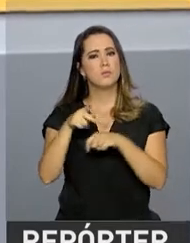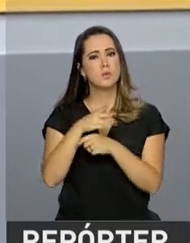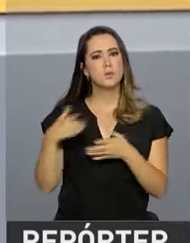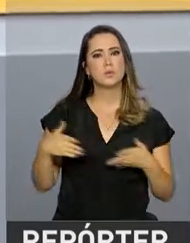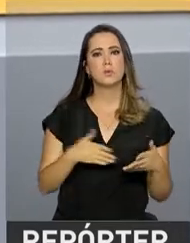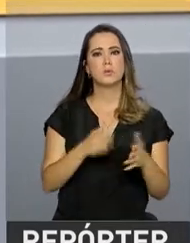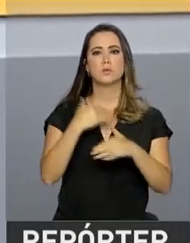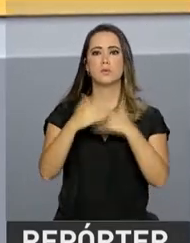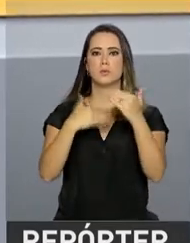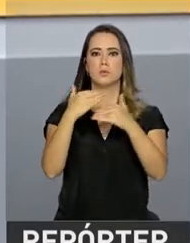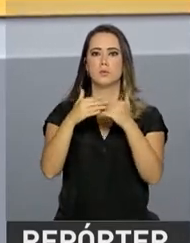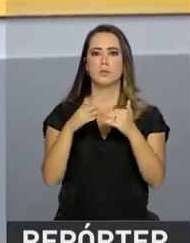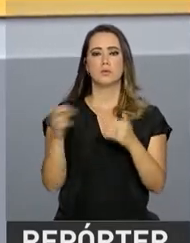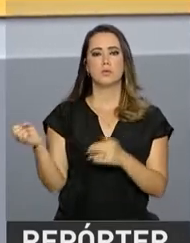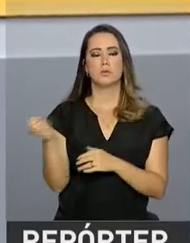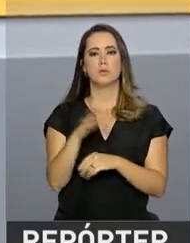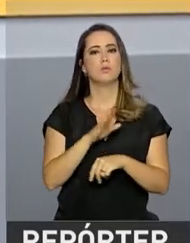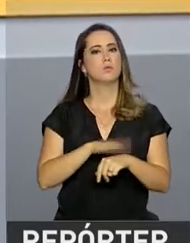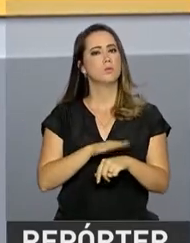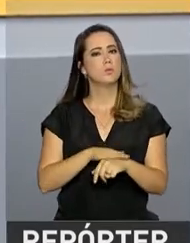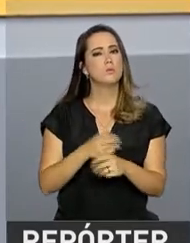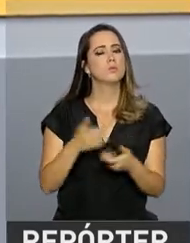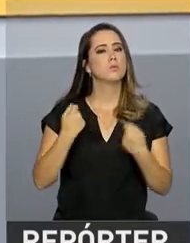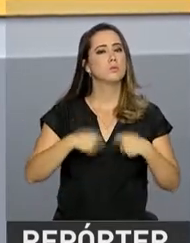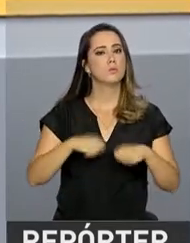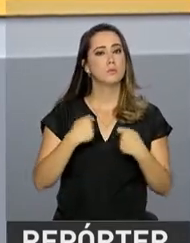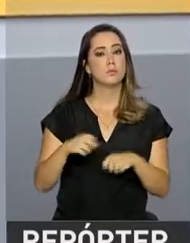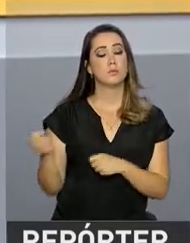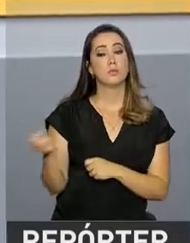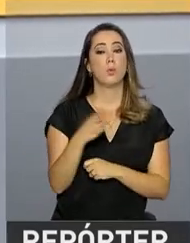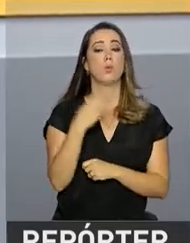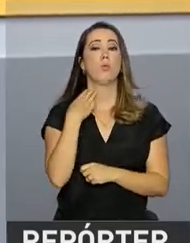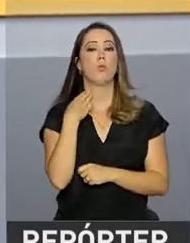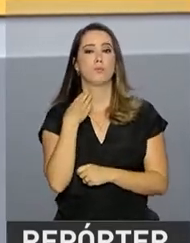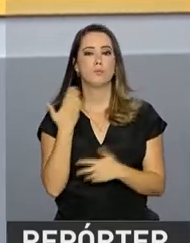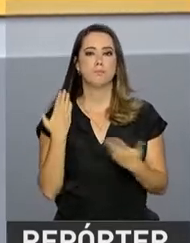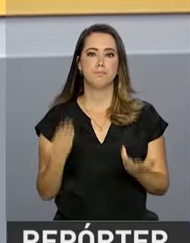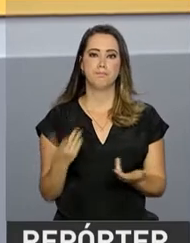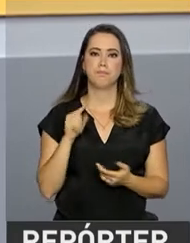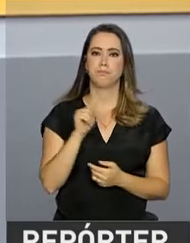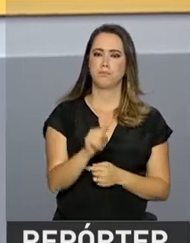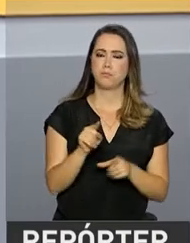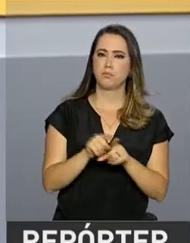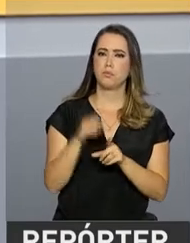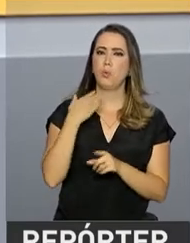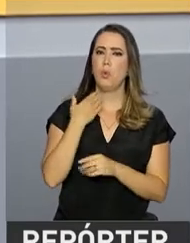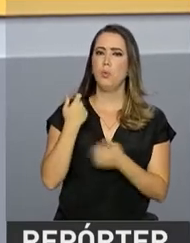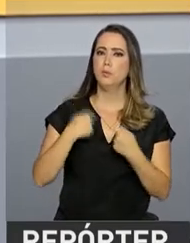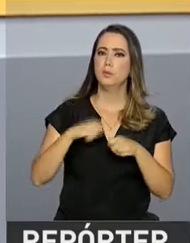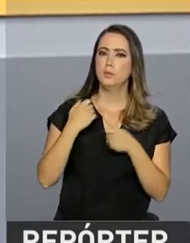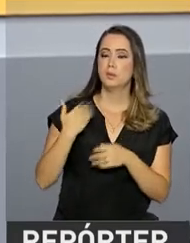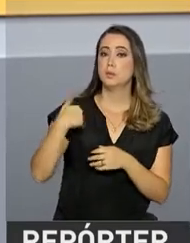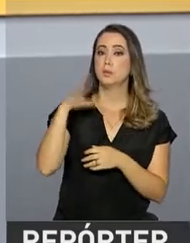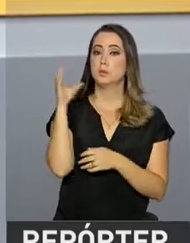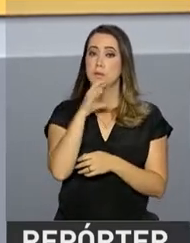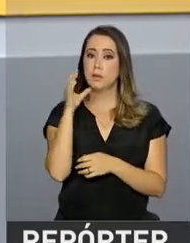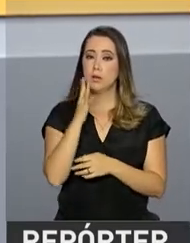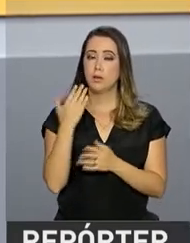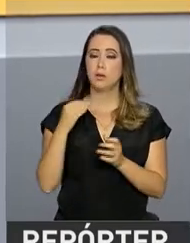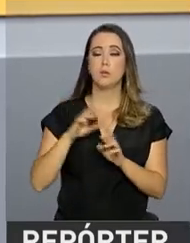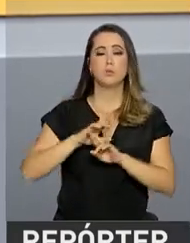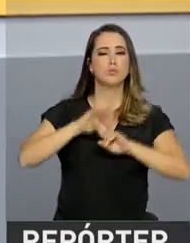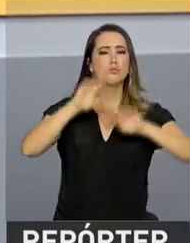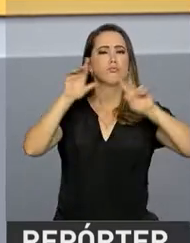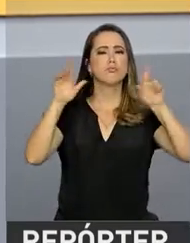na rota do crescimento e em um novo ciclo que exige um novo bnds para ele o banco terá que ser mais ágil e flexível